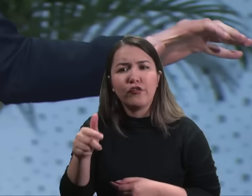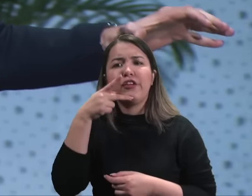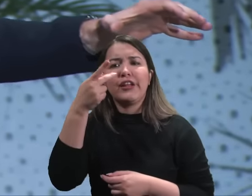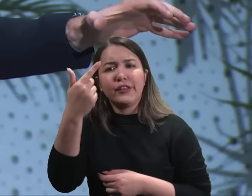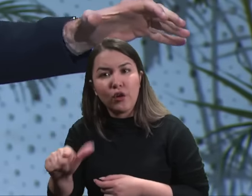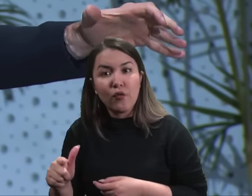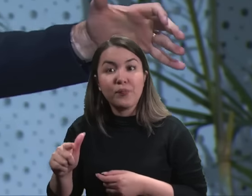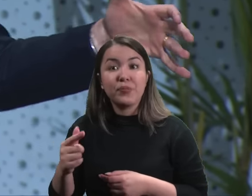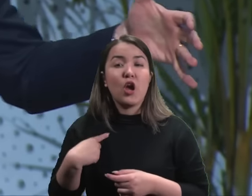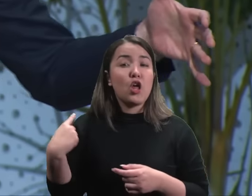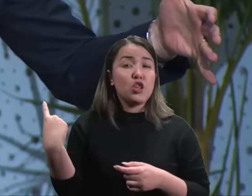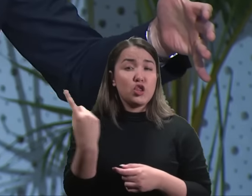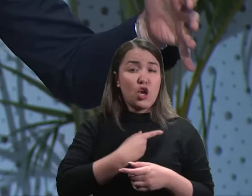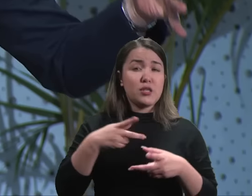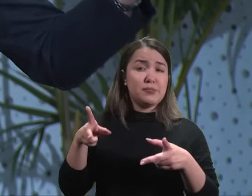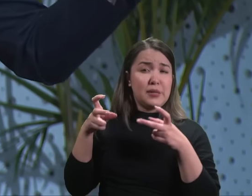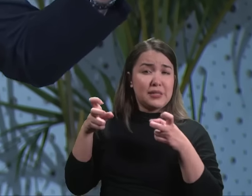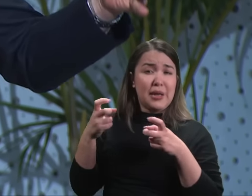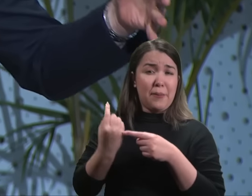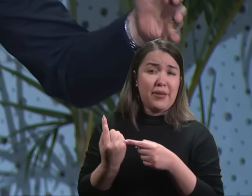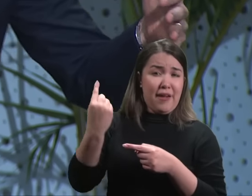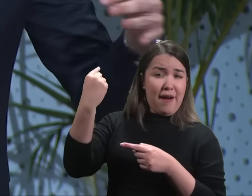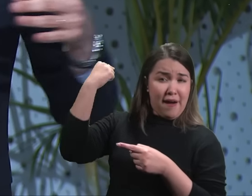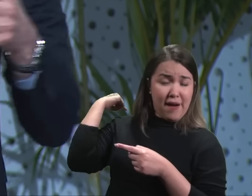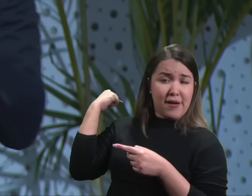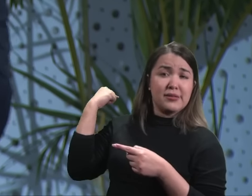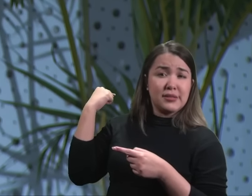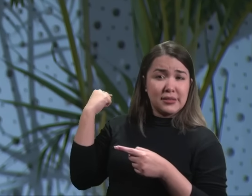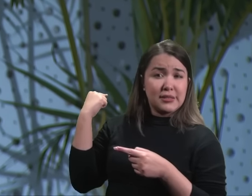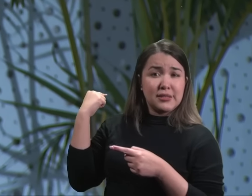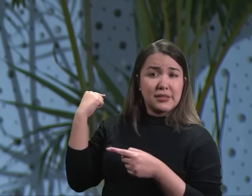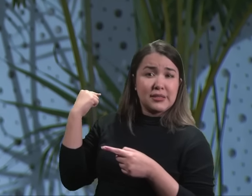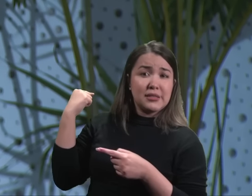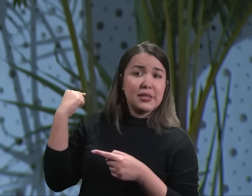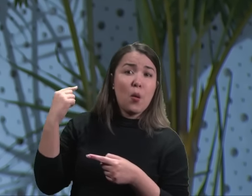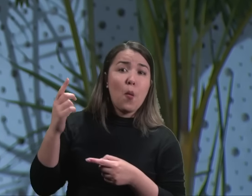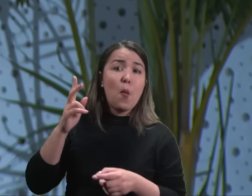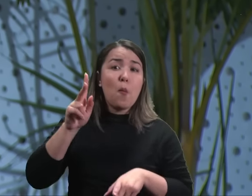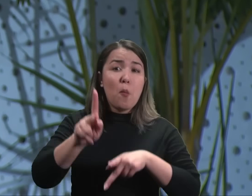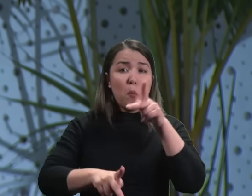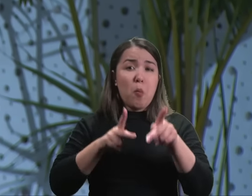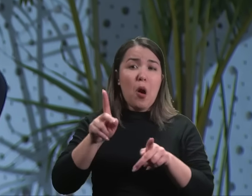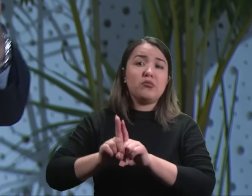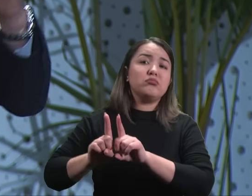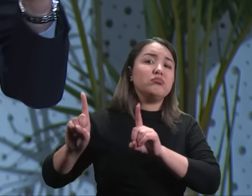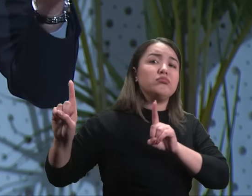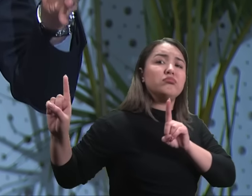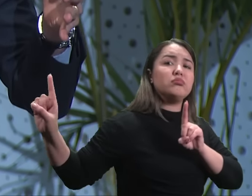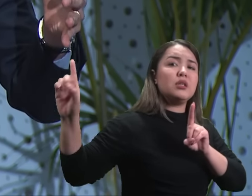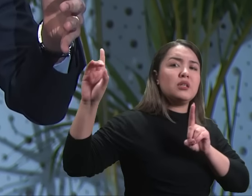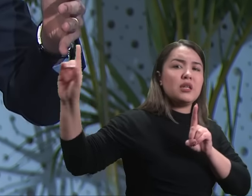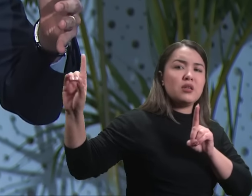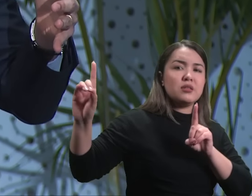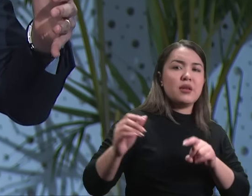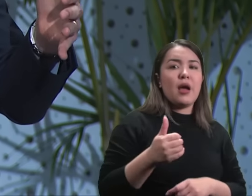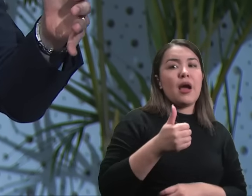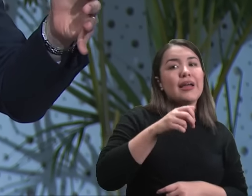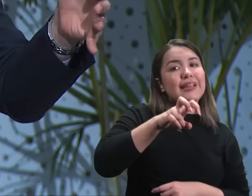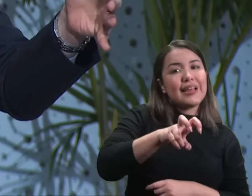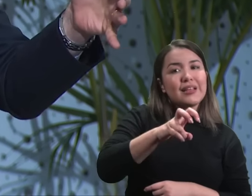Média também o povo se distanciou de Deus no período de 538